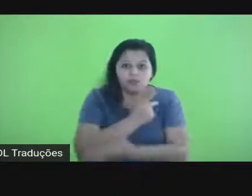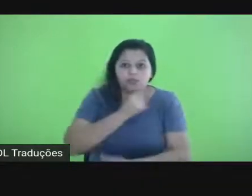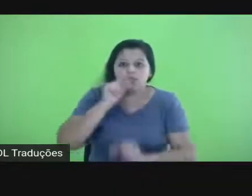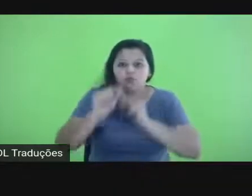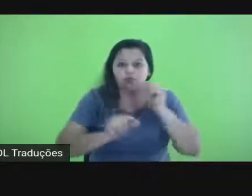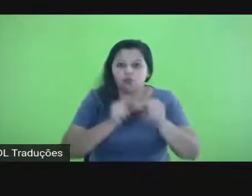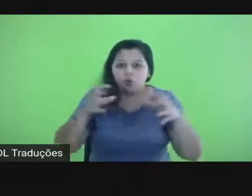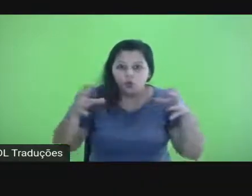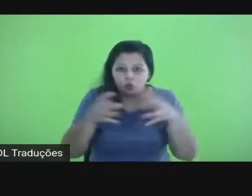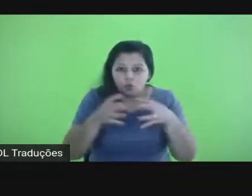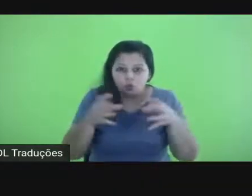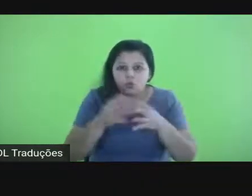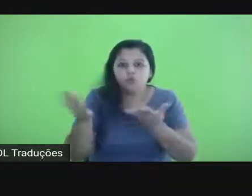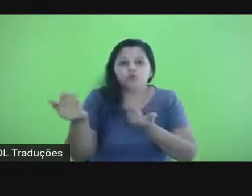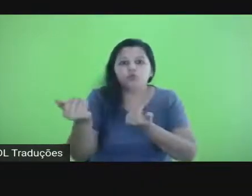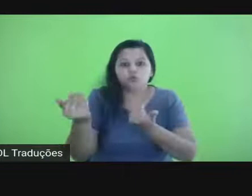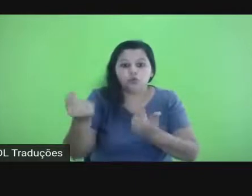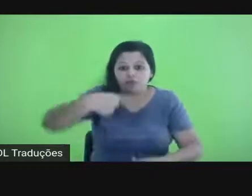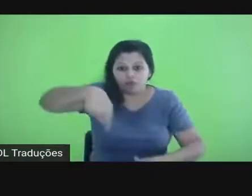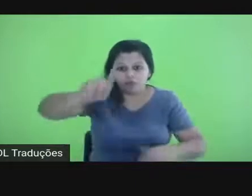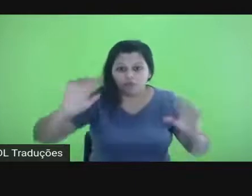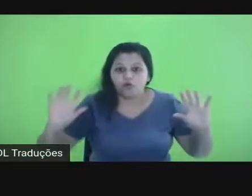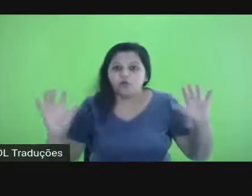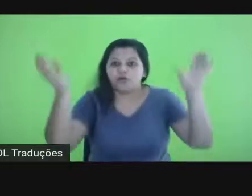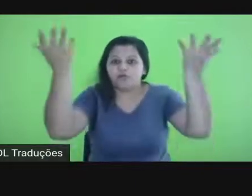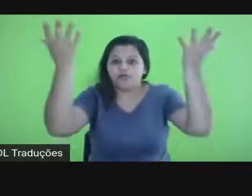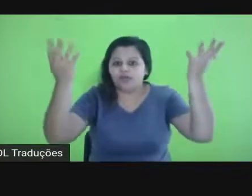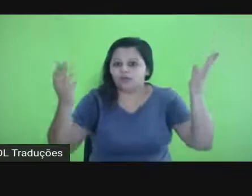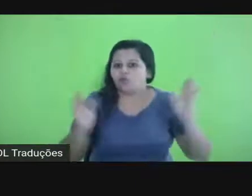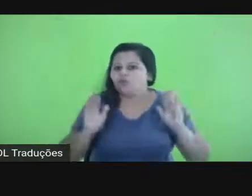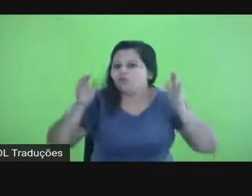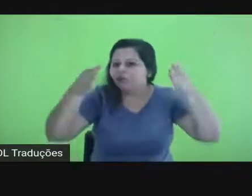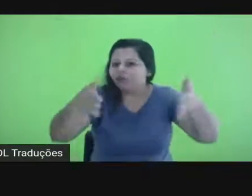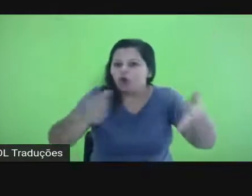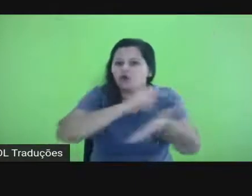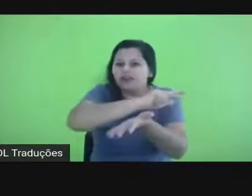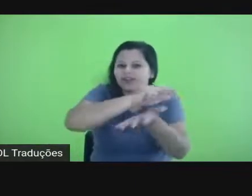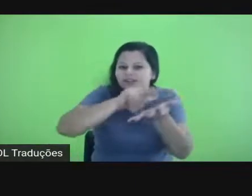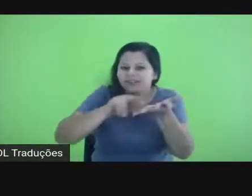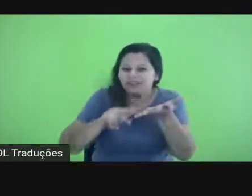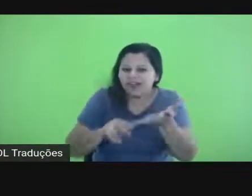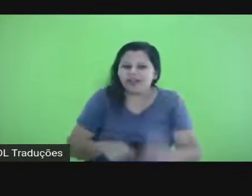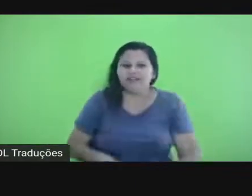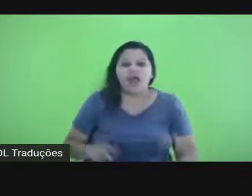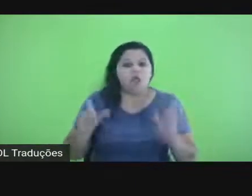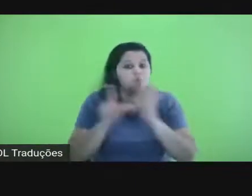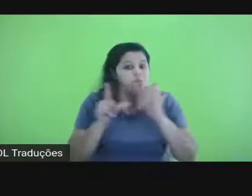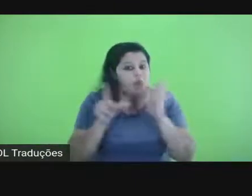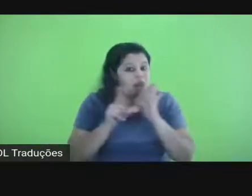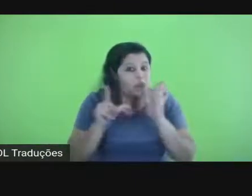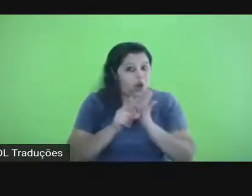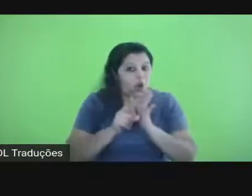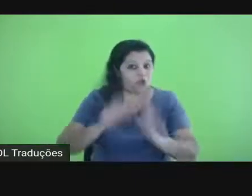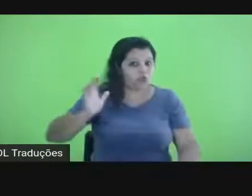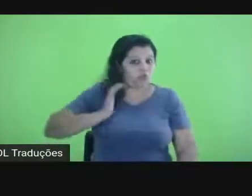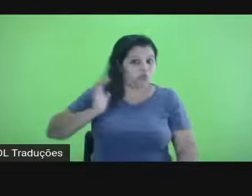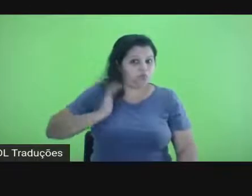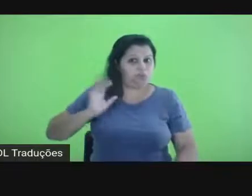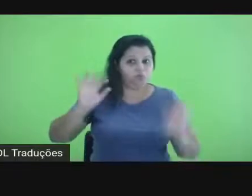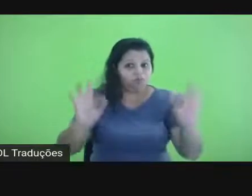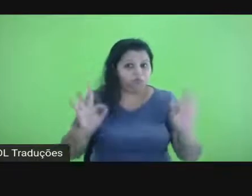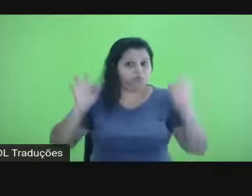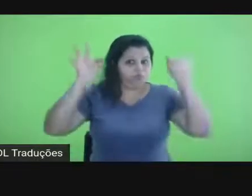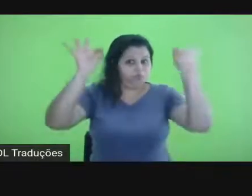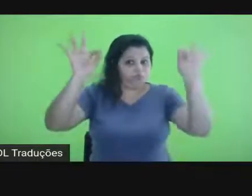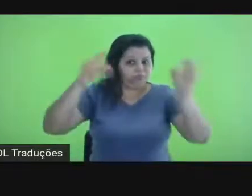jovens que foi num evento que se dizia um evento para a diversidade. E era uma loja de alto padrão, num bairro de alto